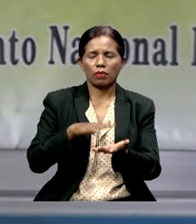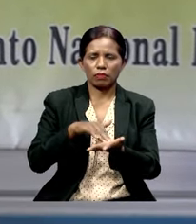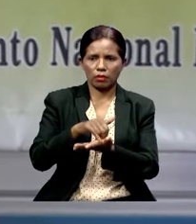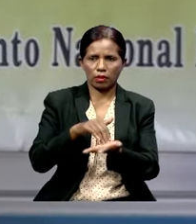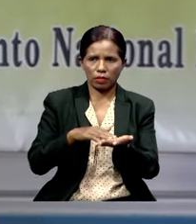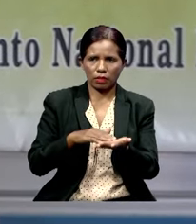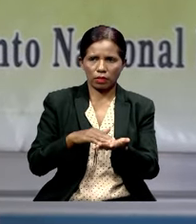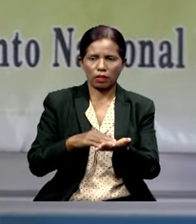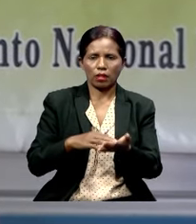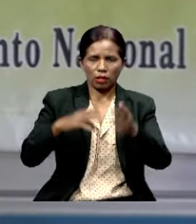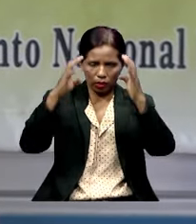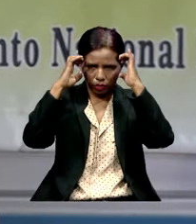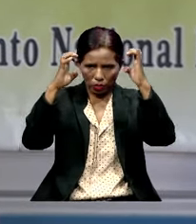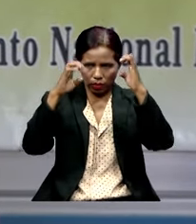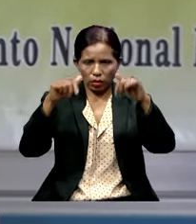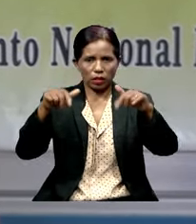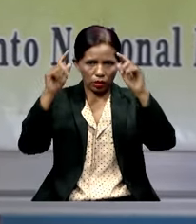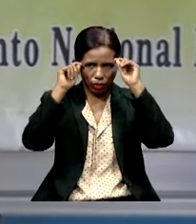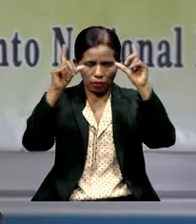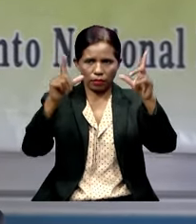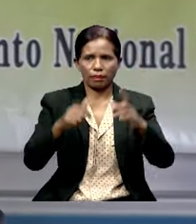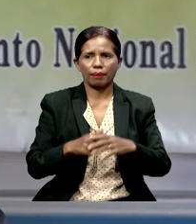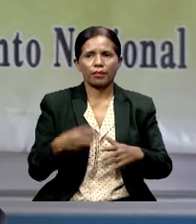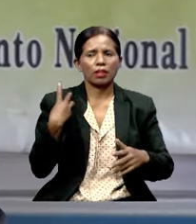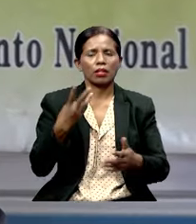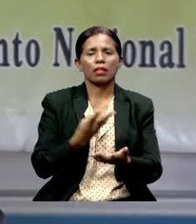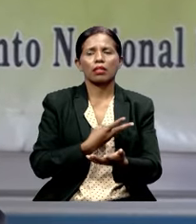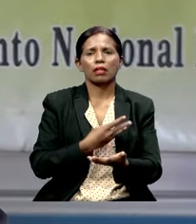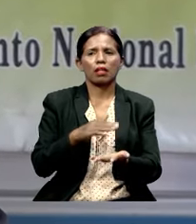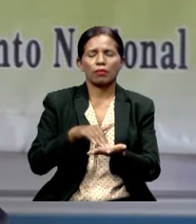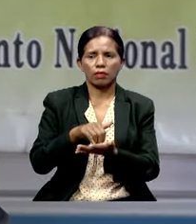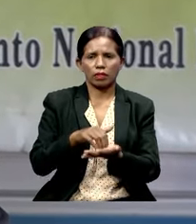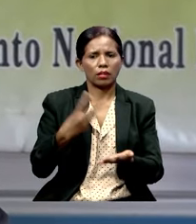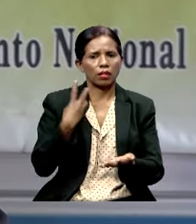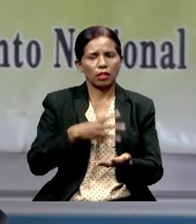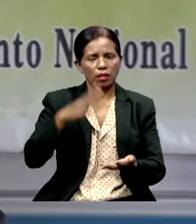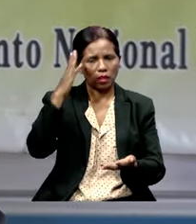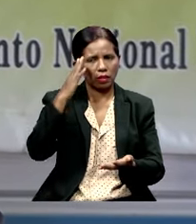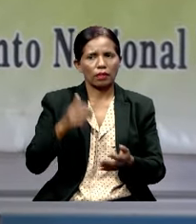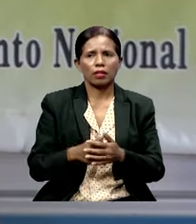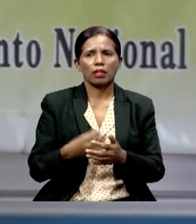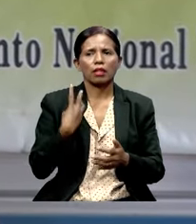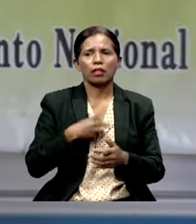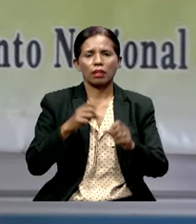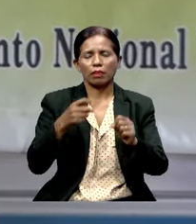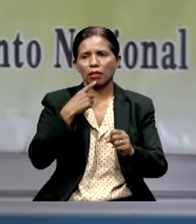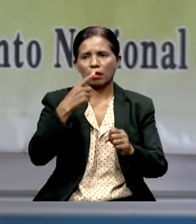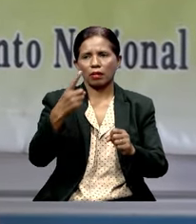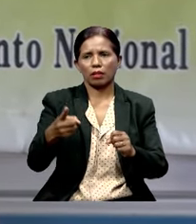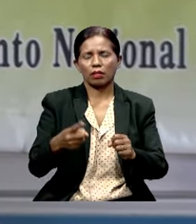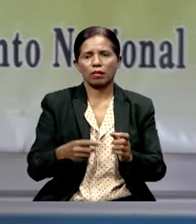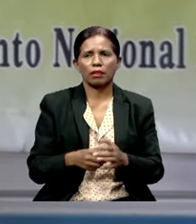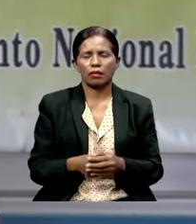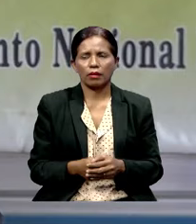kualidadi itu nih edukasaun ya Timor Leste deh itu hafraku itu hanu afinu kau itu beli hati tidak tak afinal das